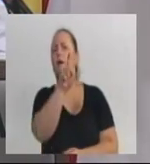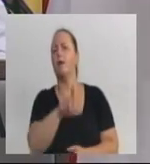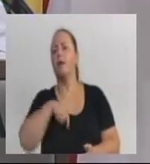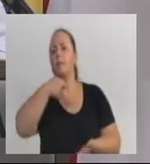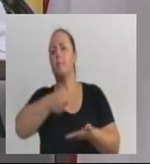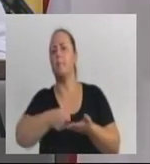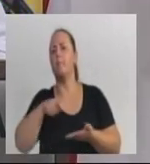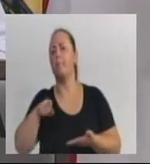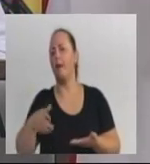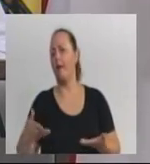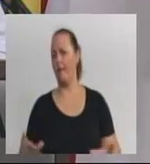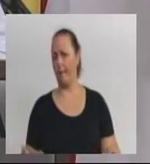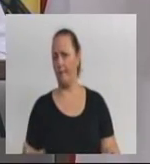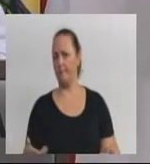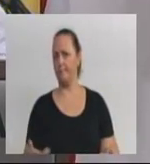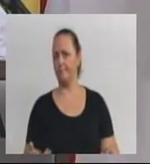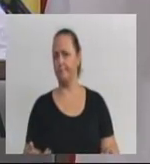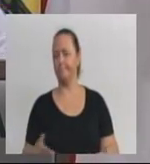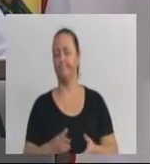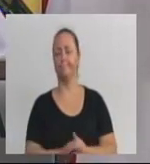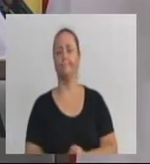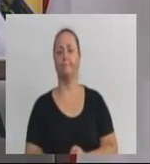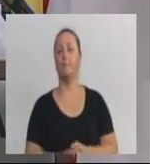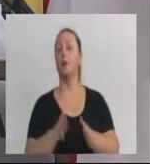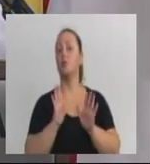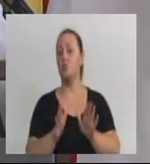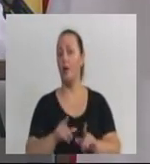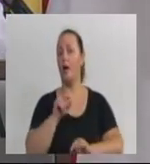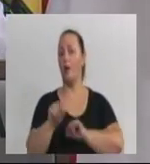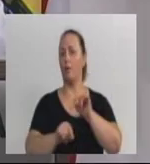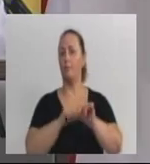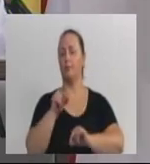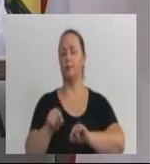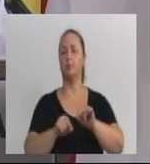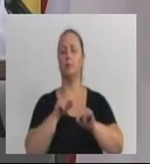que eles estão aí há vários dias trabalhando